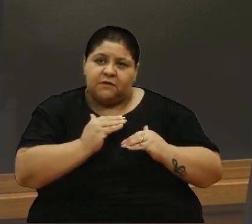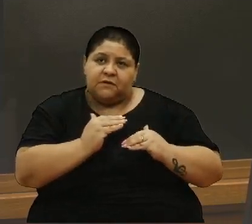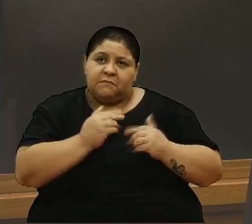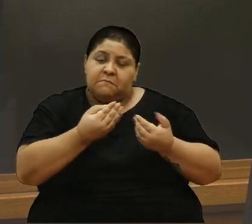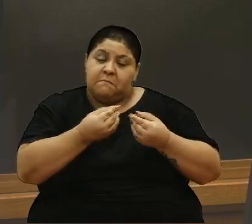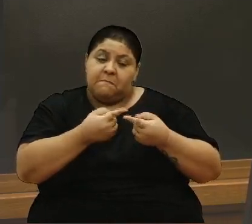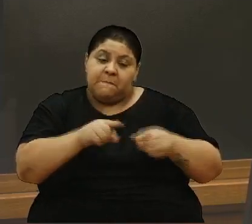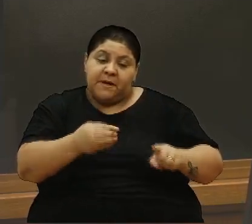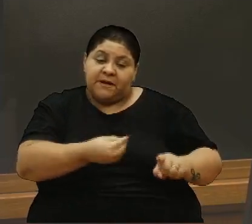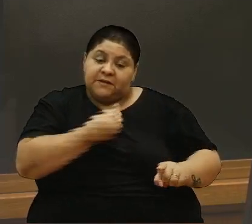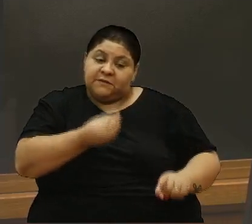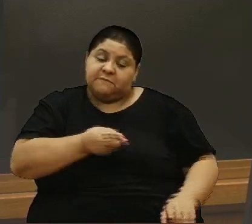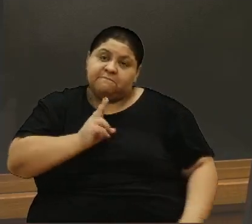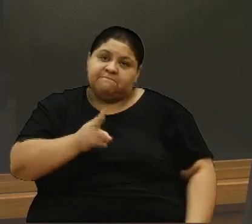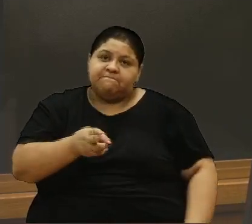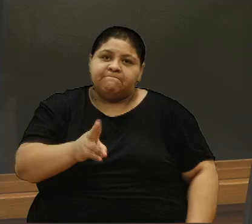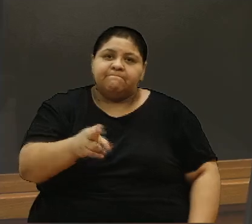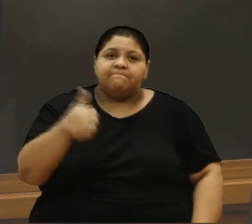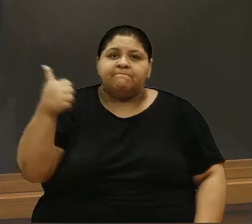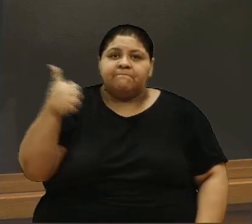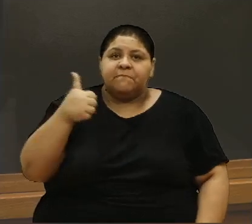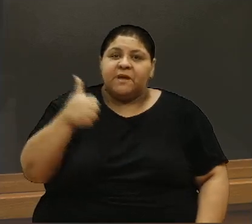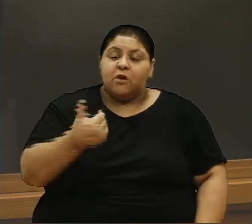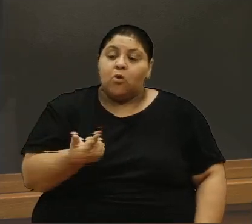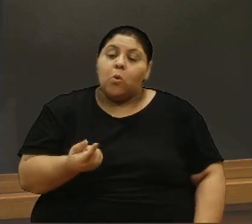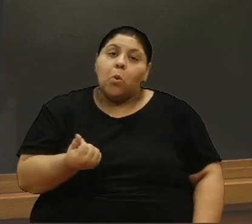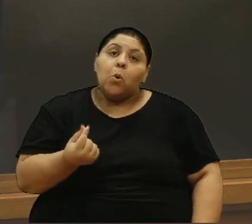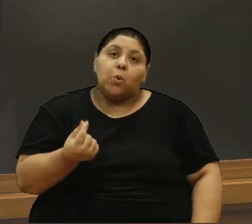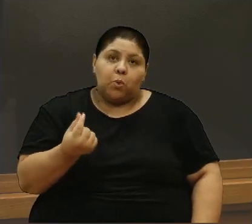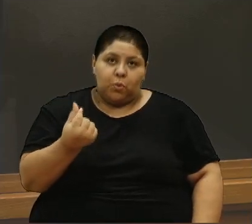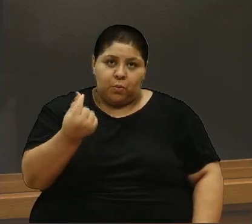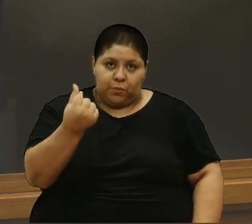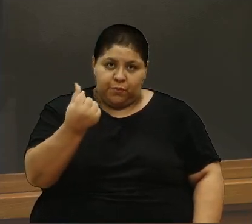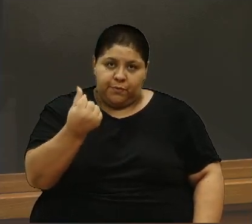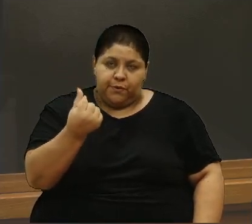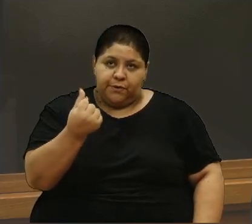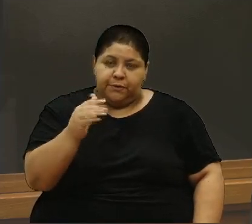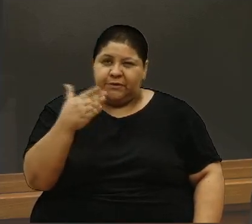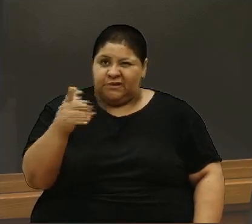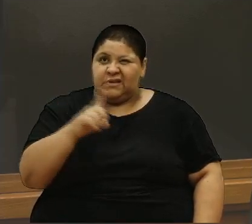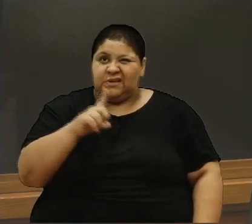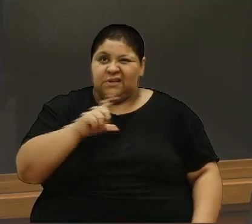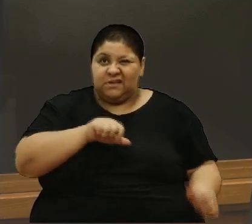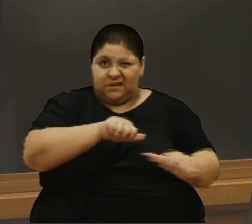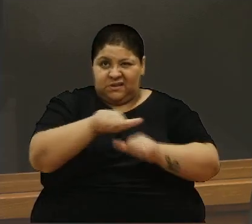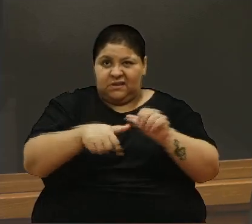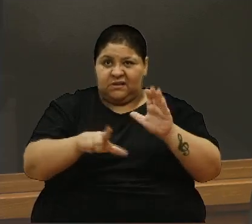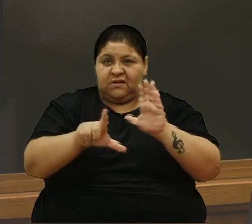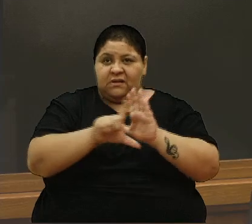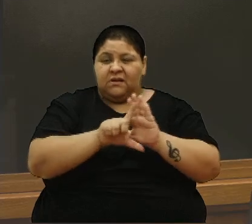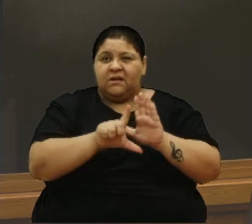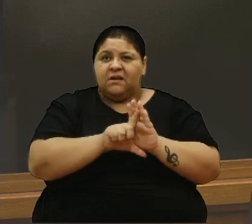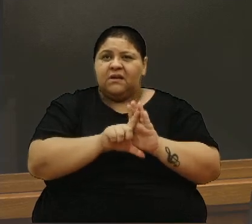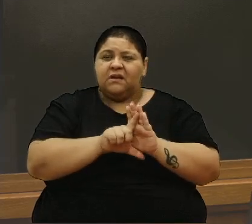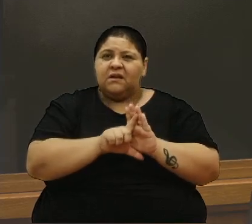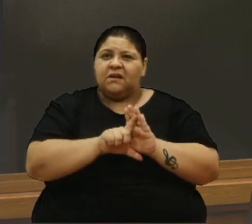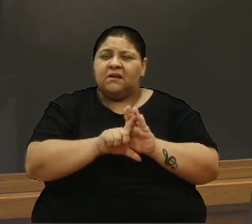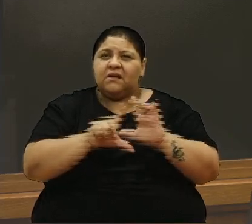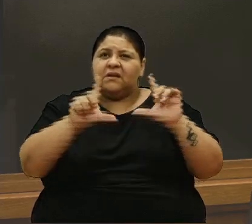segue. Primeira questão é a questão do lucro. Bom, a gente teve alteração através da lei da SAF, da